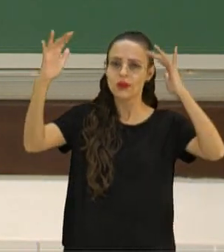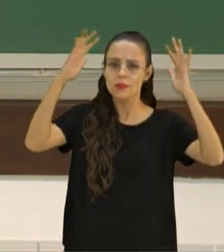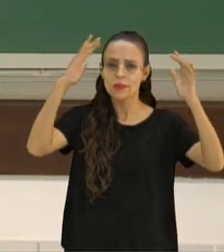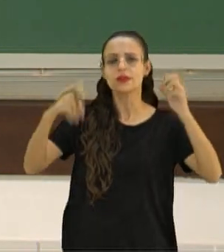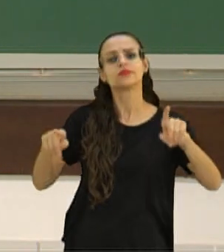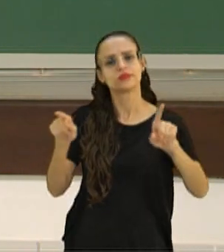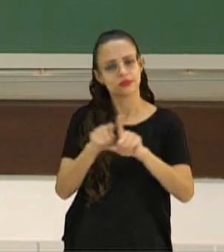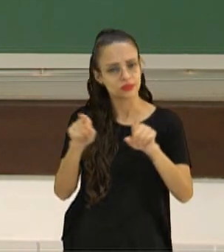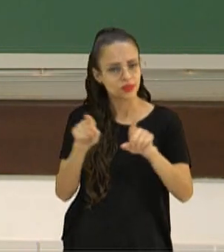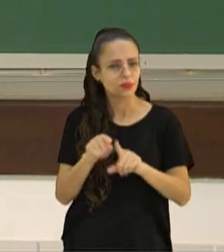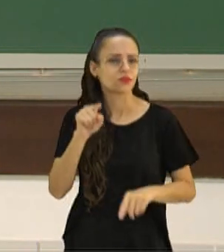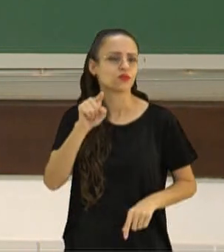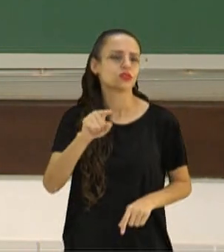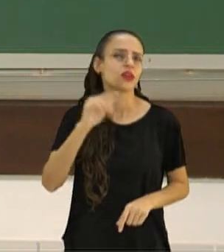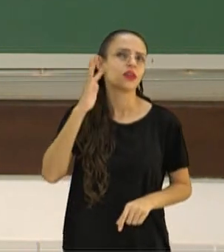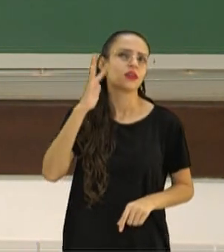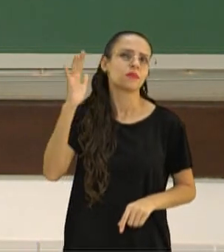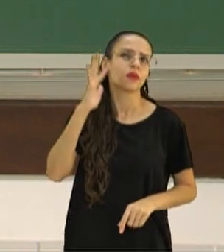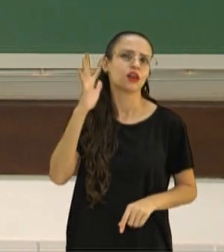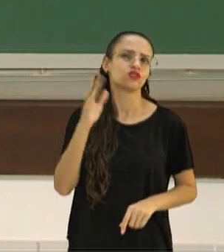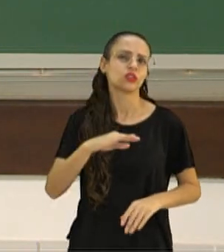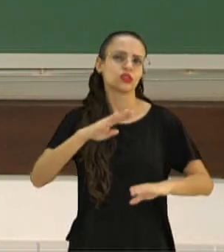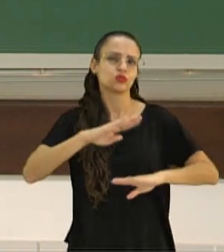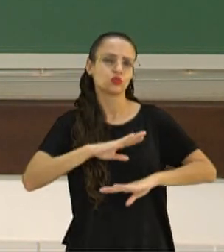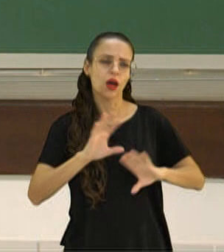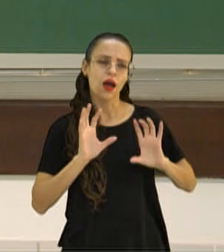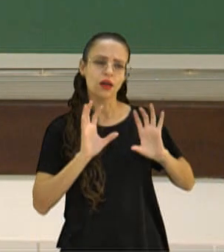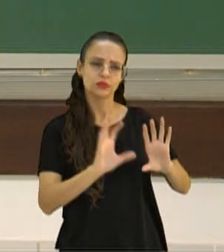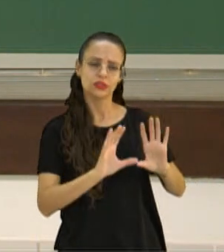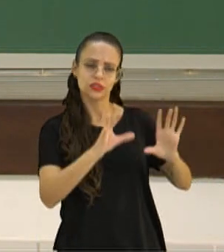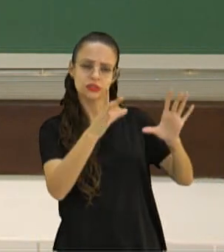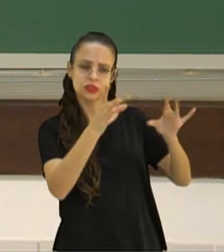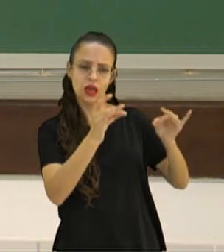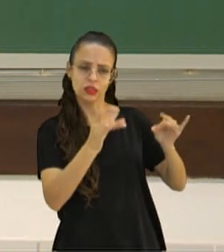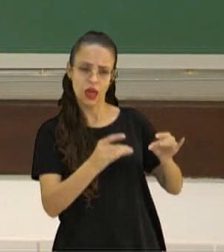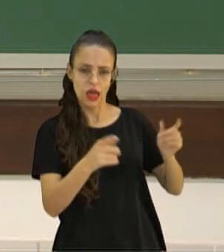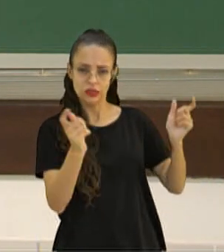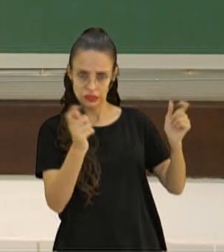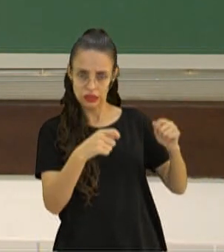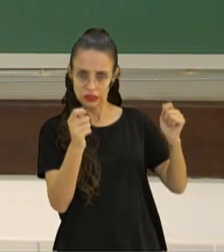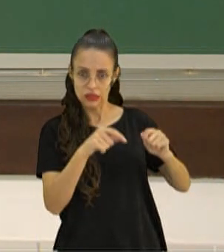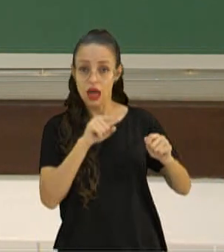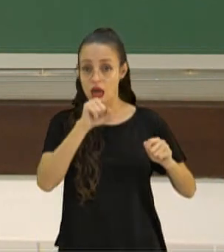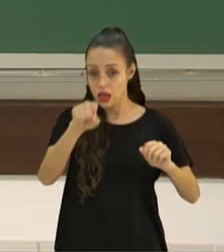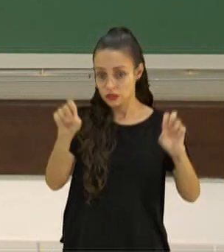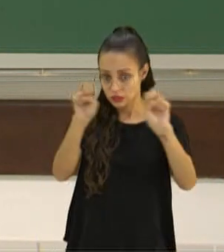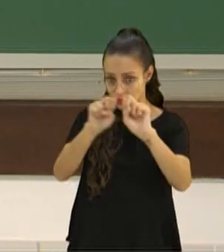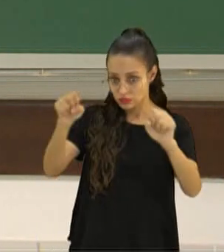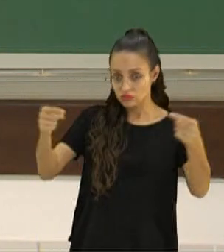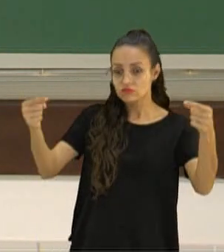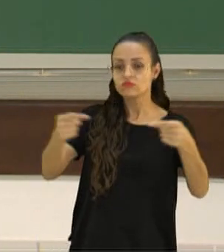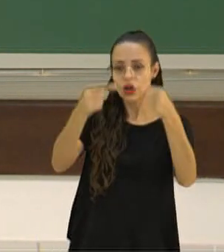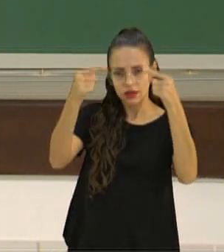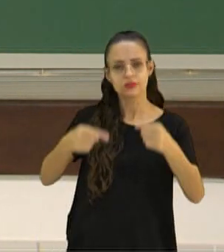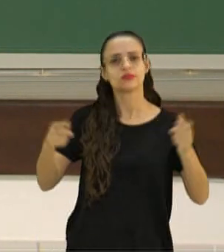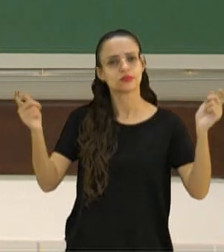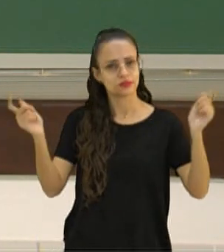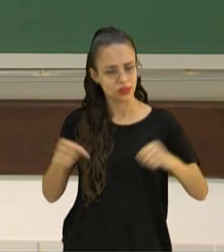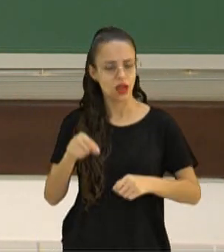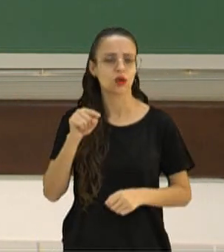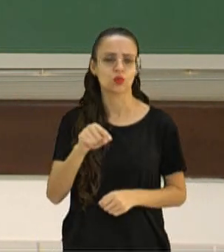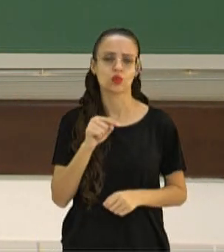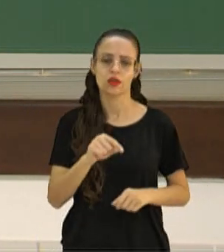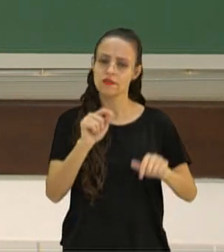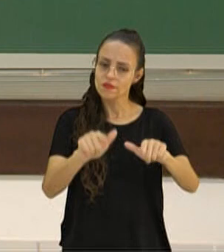então você imagina situações, se aquela situação cabe dentro do sistema, né? Dentro das regras do jogo, você toma aquelas